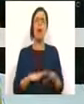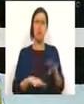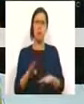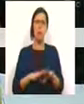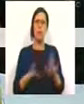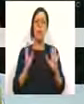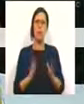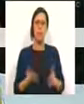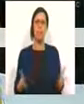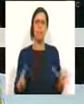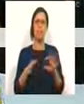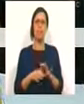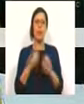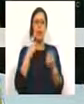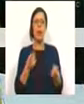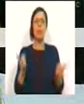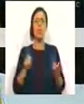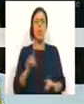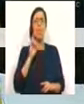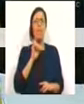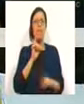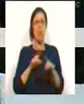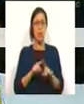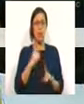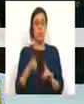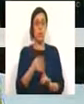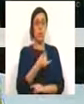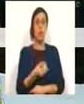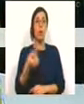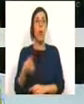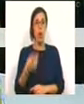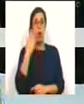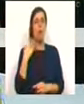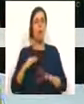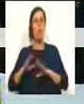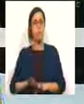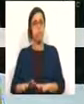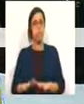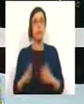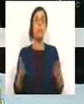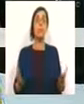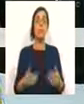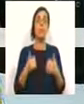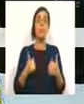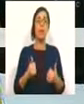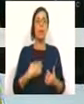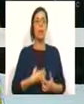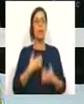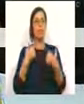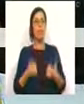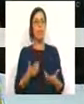a fazer em termos de reposição do valor que desde 2009 estão com sua arte que a boa vivência